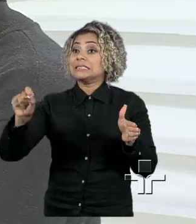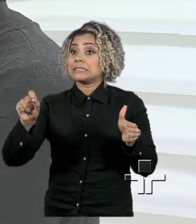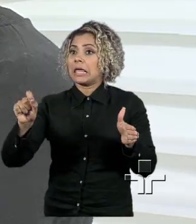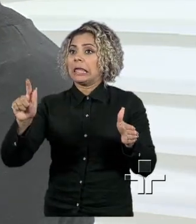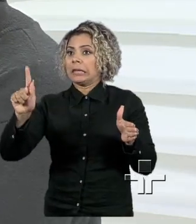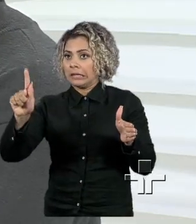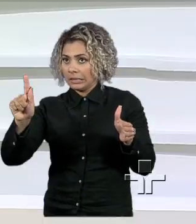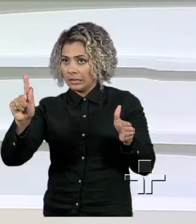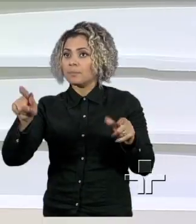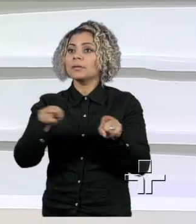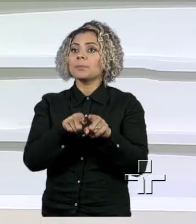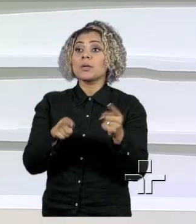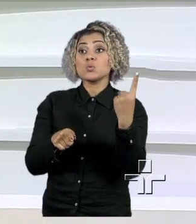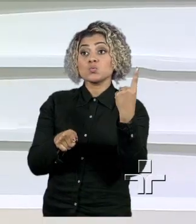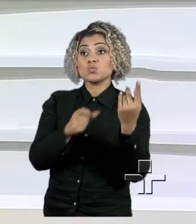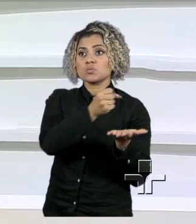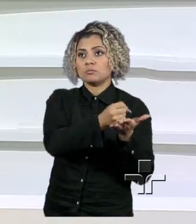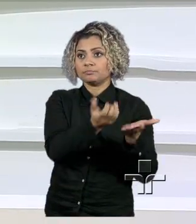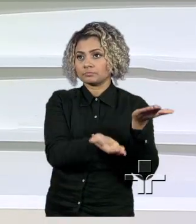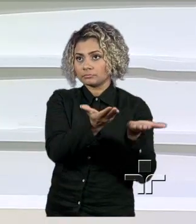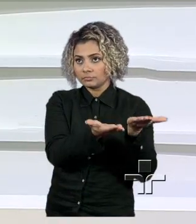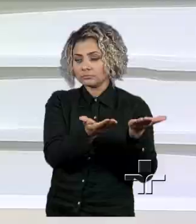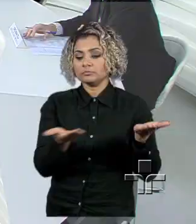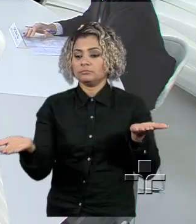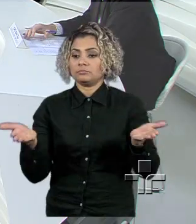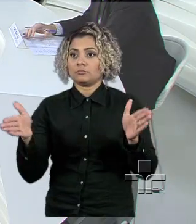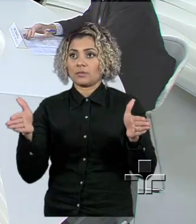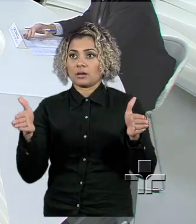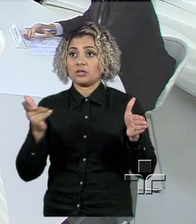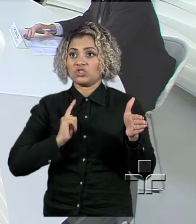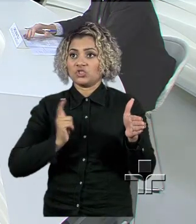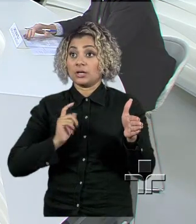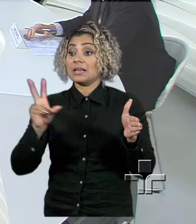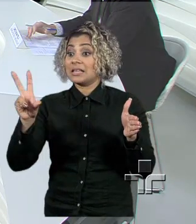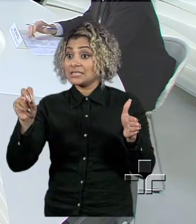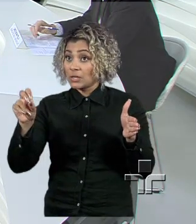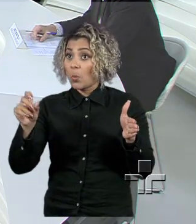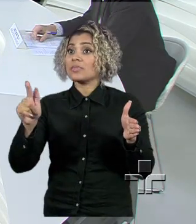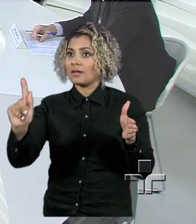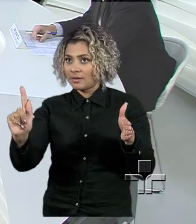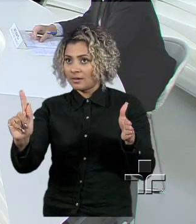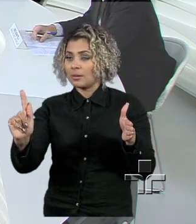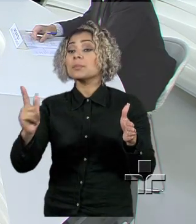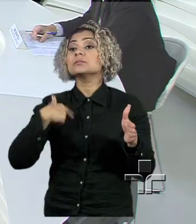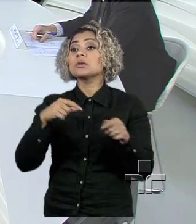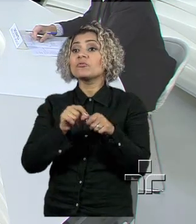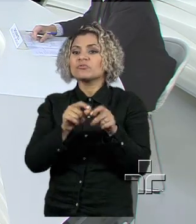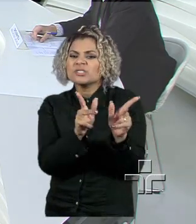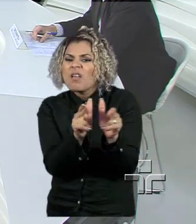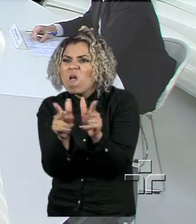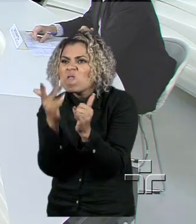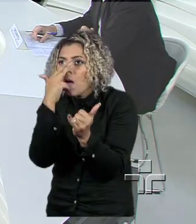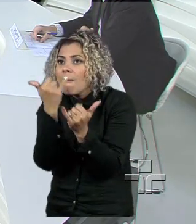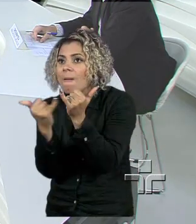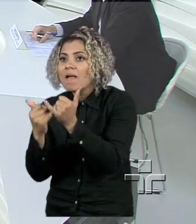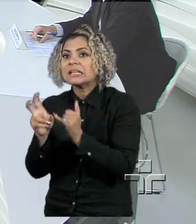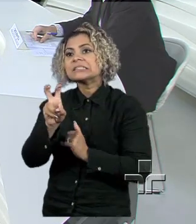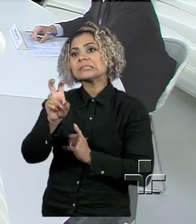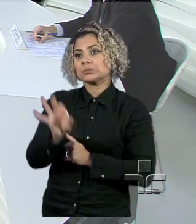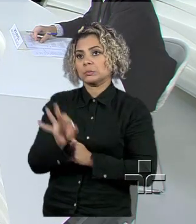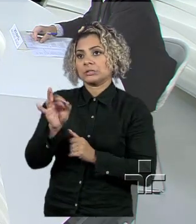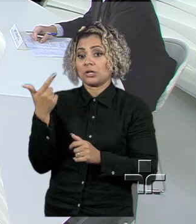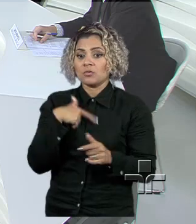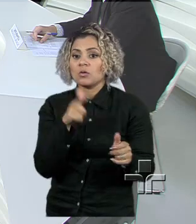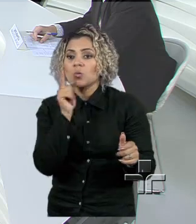gramas era 10% do preço de 1 quilo, eu me equivoquei e no nosso catálogo tinha de 50 gramas e eu fiz uma proporção como se fosse 5%, vendi,